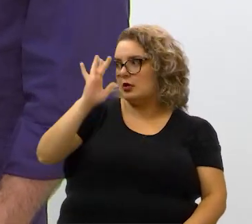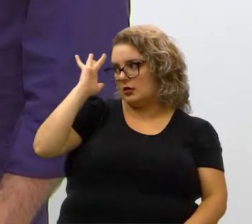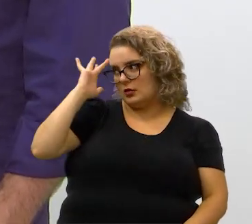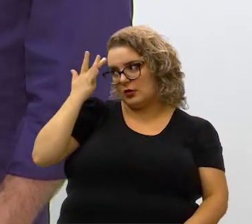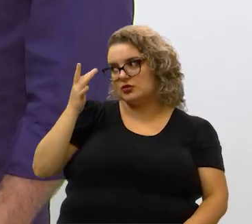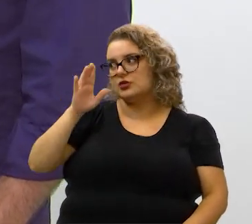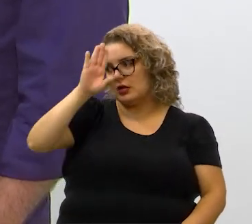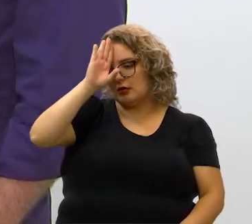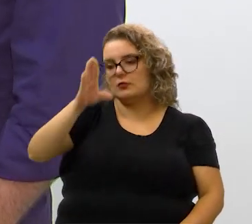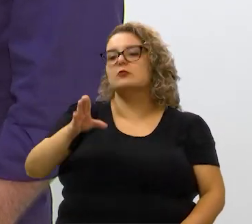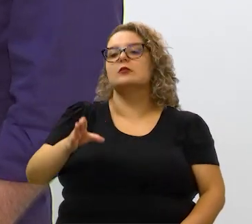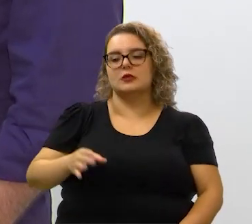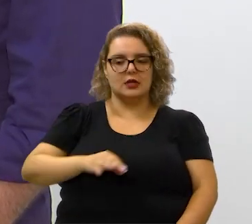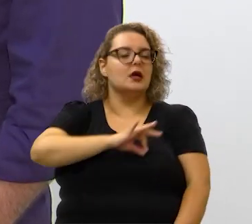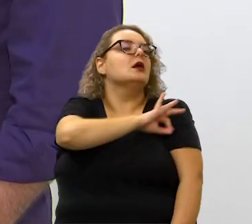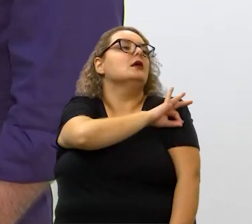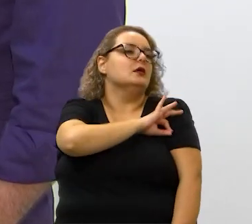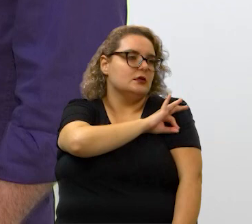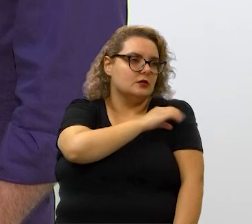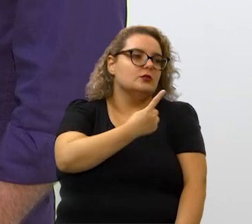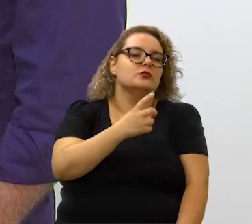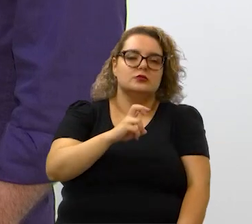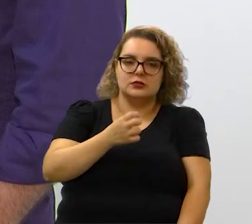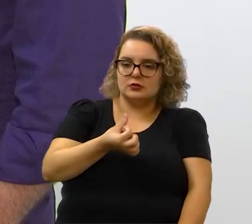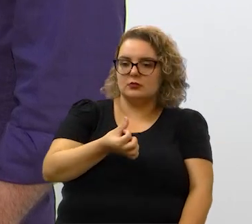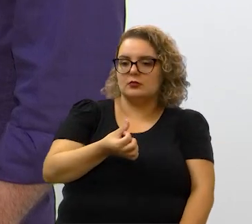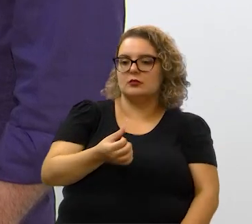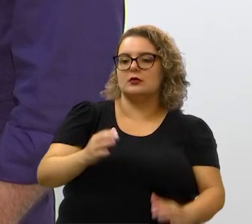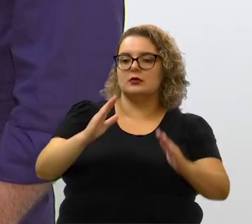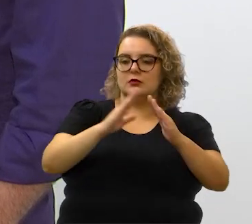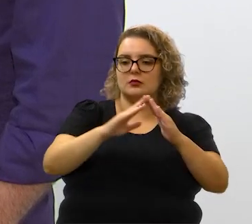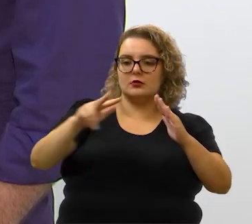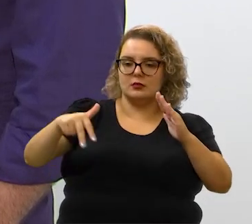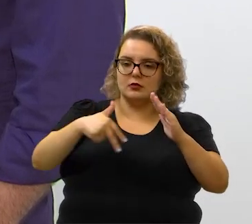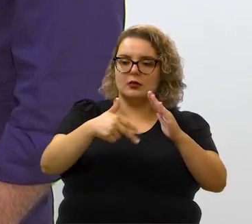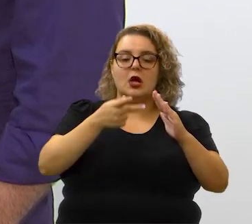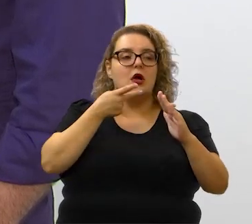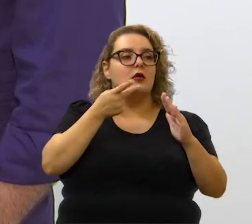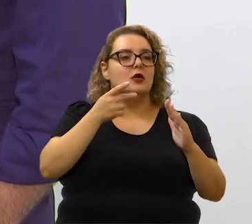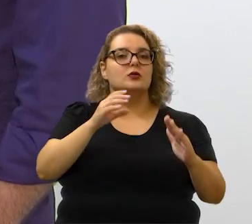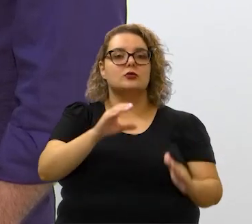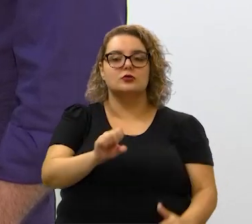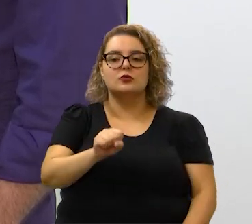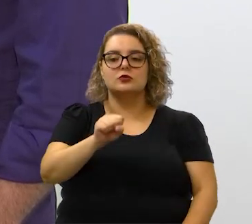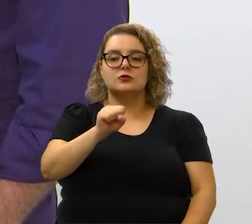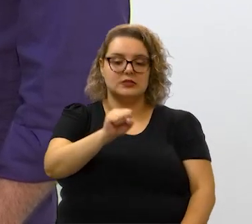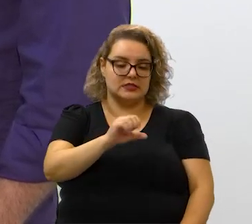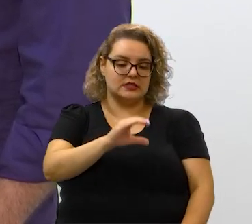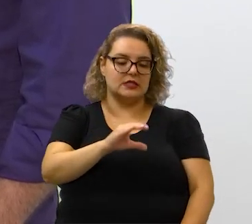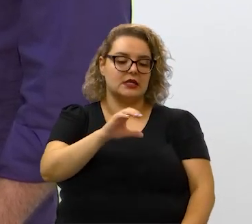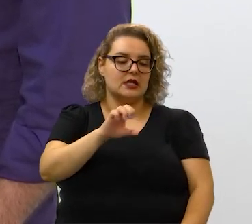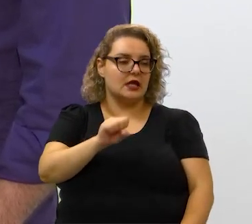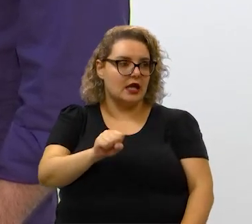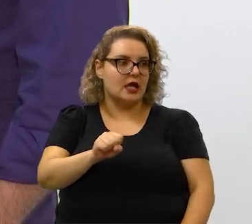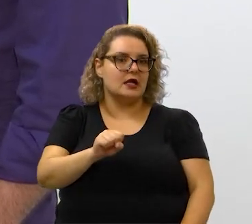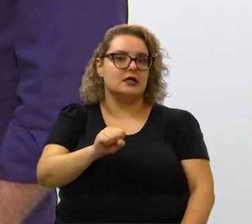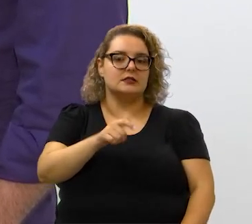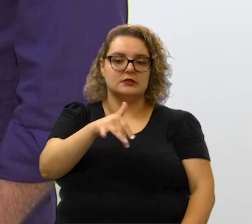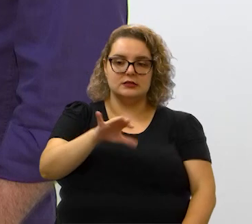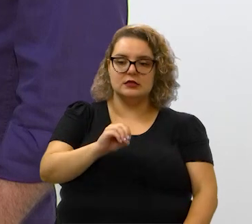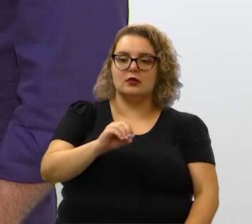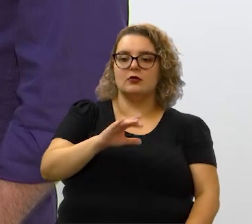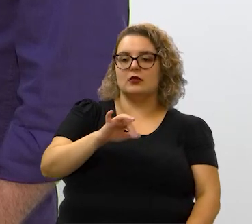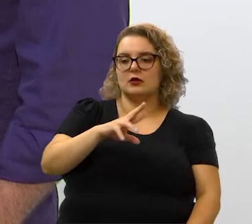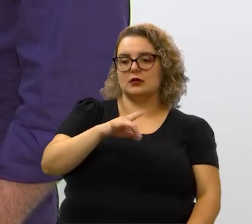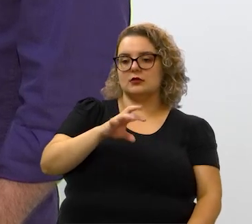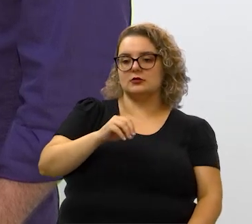essa é a principal dica, né, Adriana? Na prefeitura, falar assim, ó, tem uma pessoa aqui na minha porta falando que trabalha no CS São Cristóvão, o nome dela é Adriana,